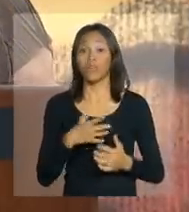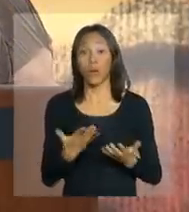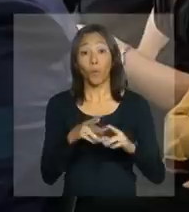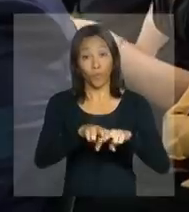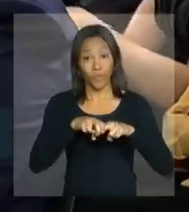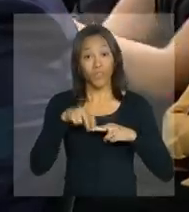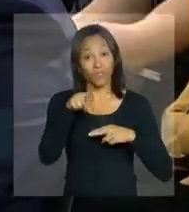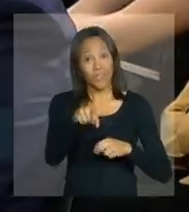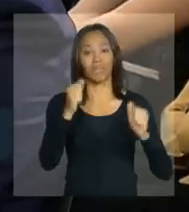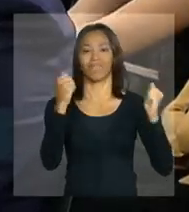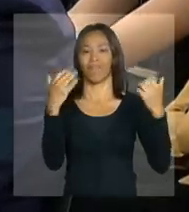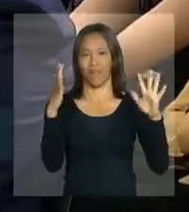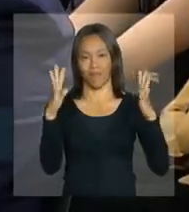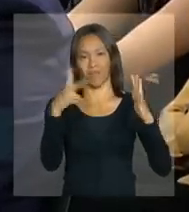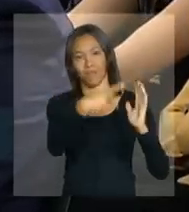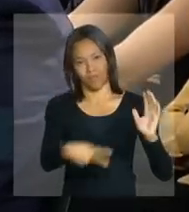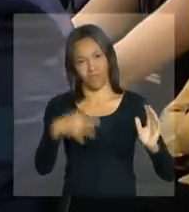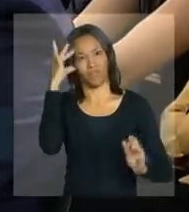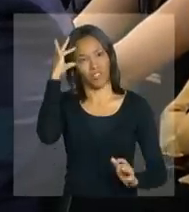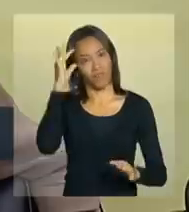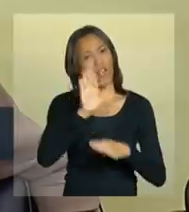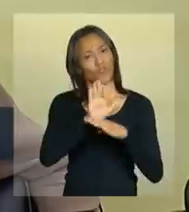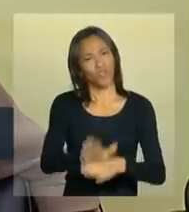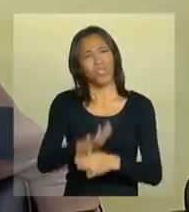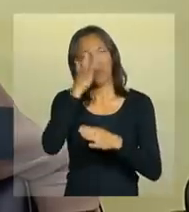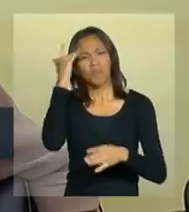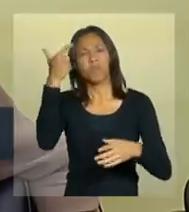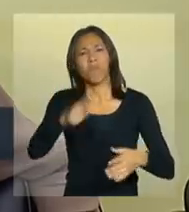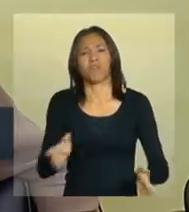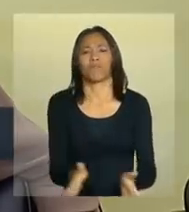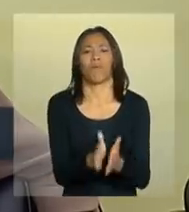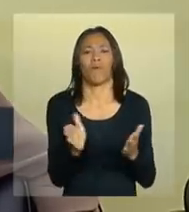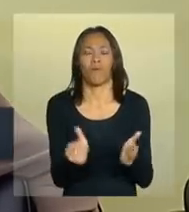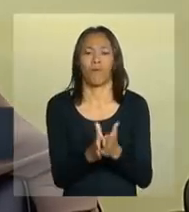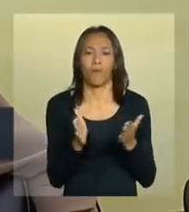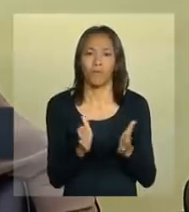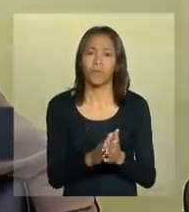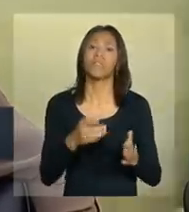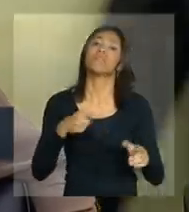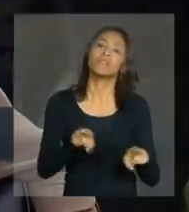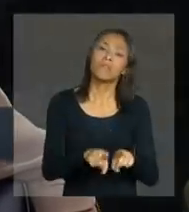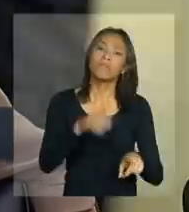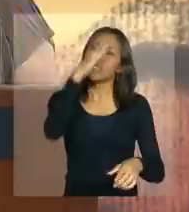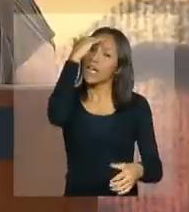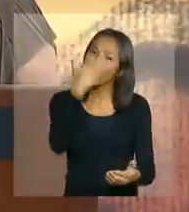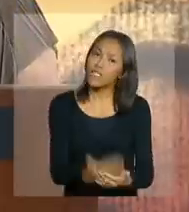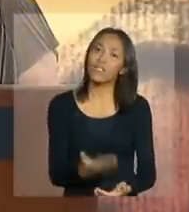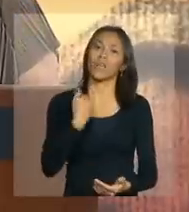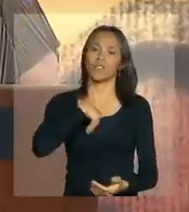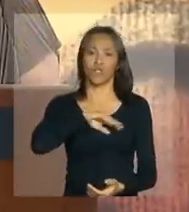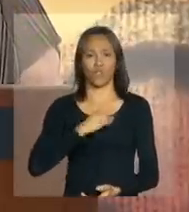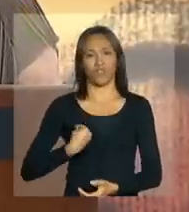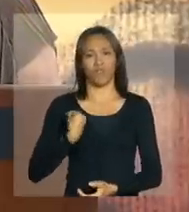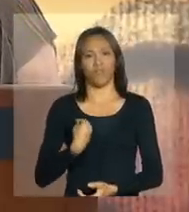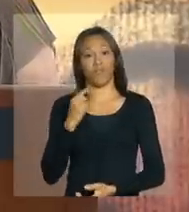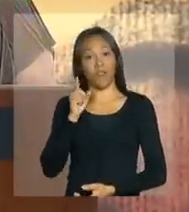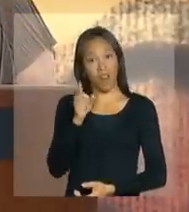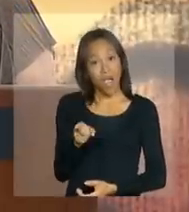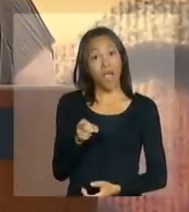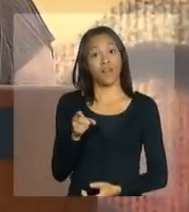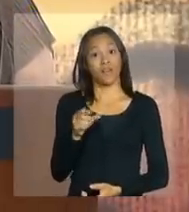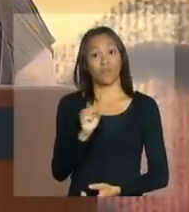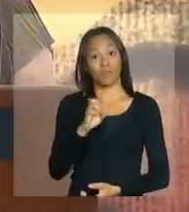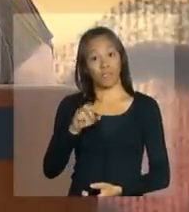está de parabéns ajudar os mais fracos T aquele motivo de acreditar nem nós que vive lá com esse